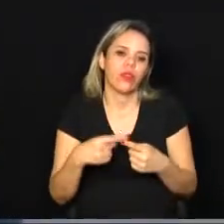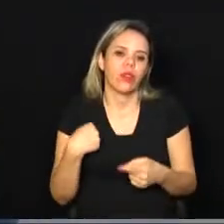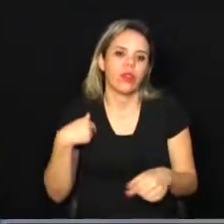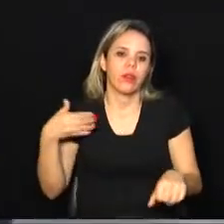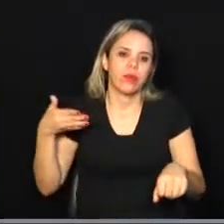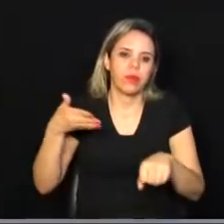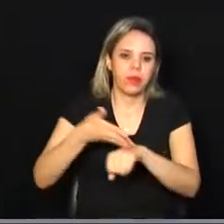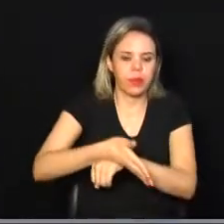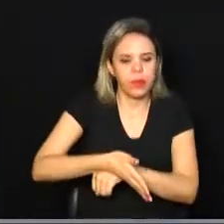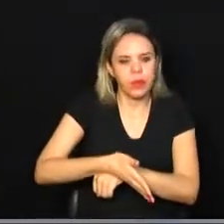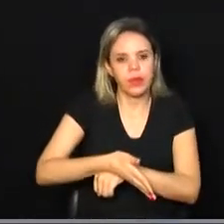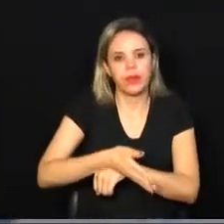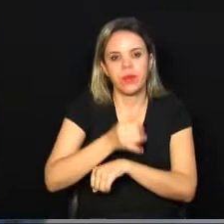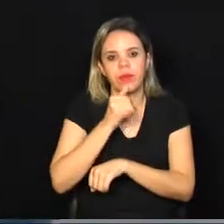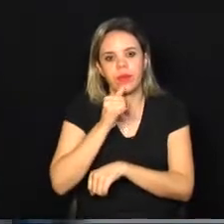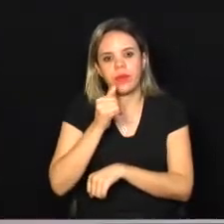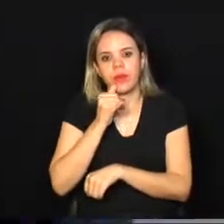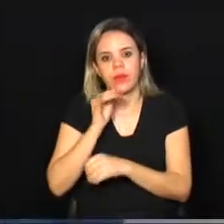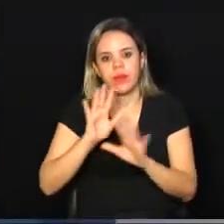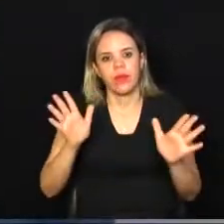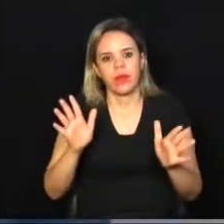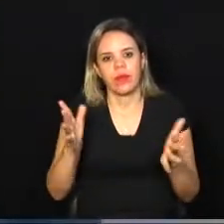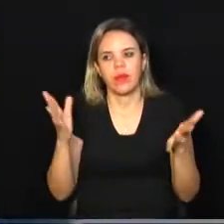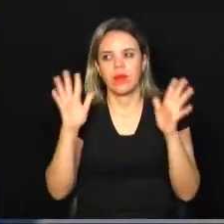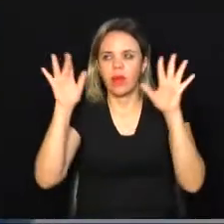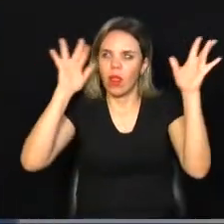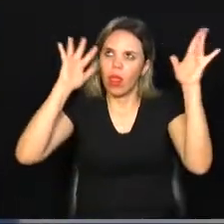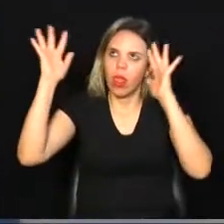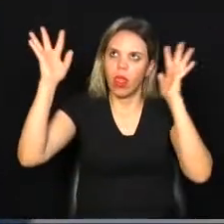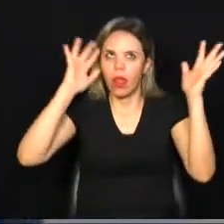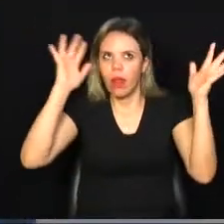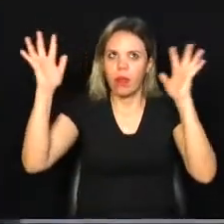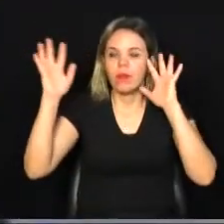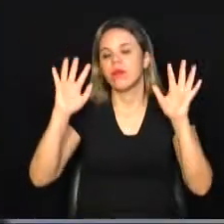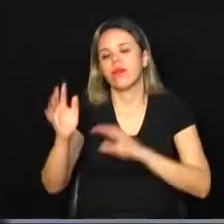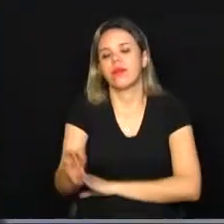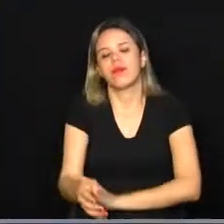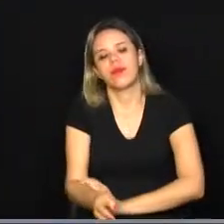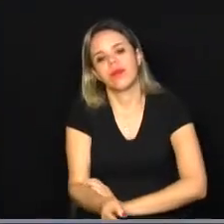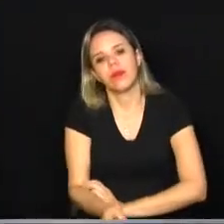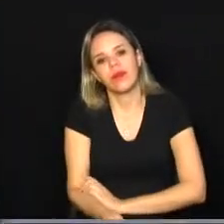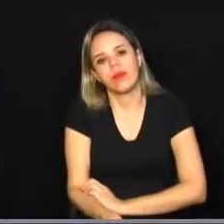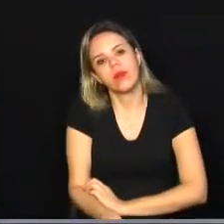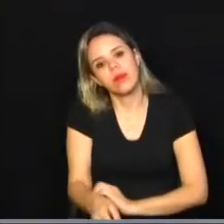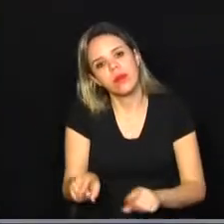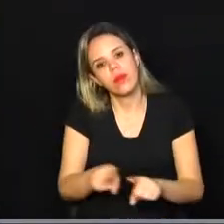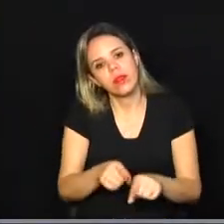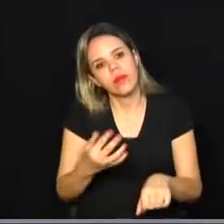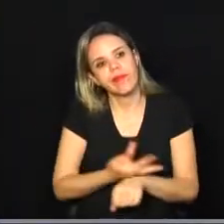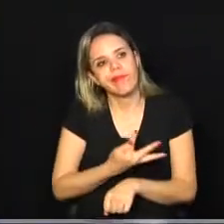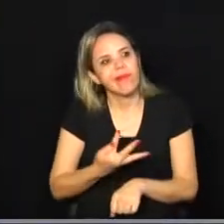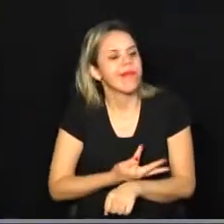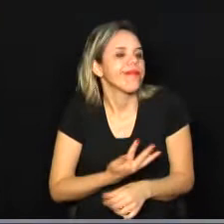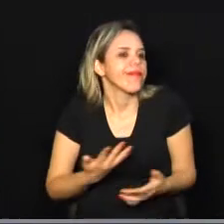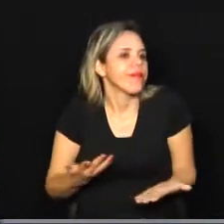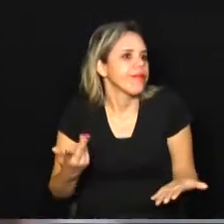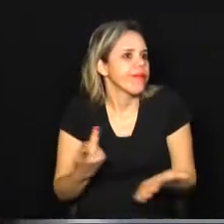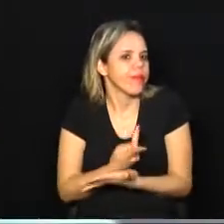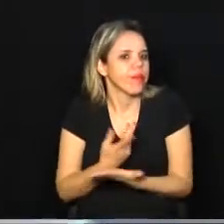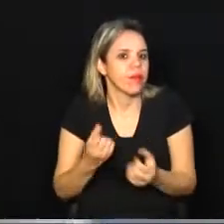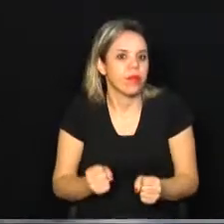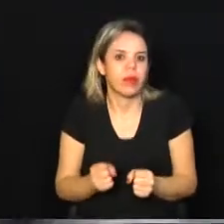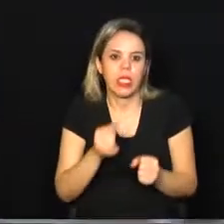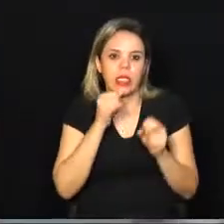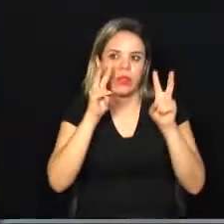entra displicente, desconcentrado, mais tolerante em relação aos erros, e aí é aquele